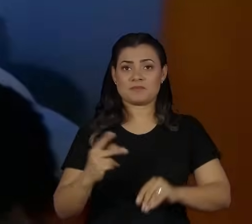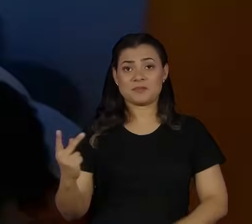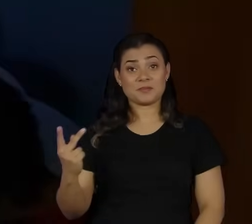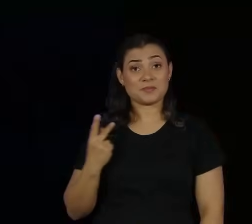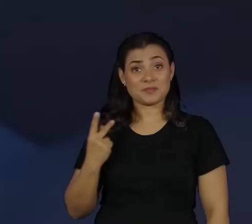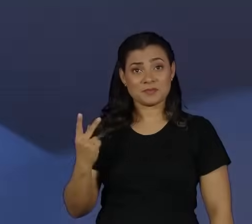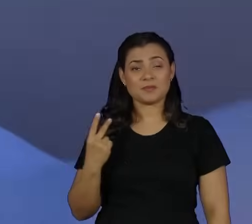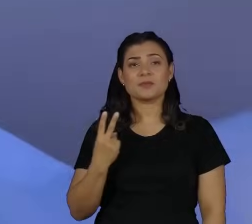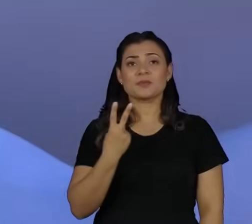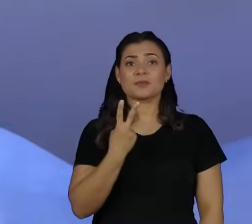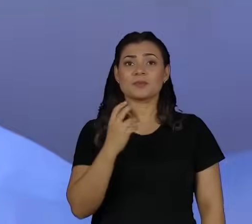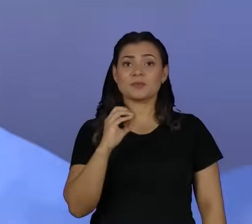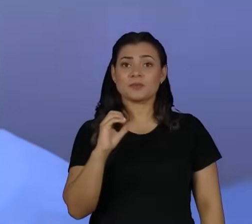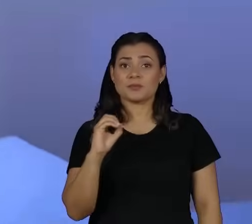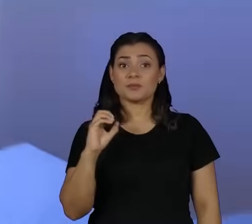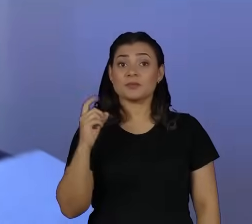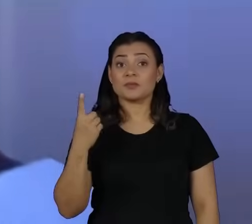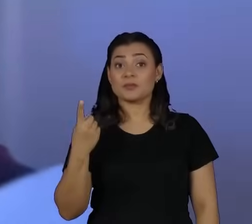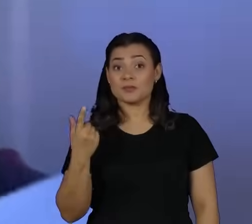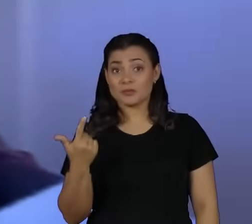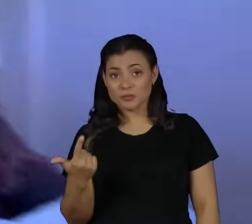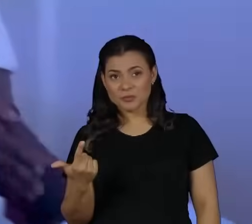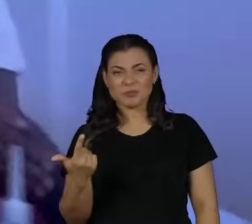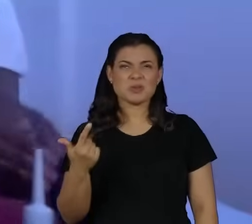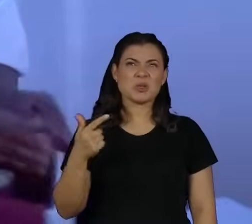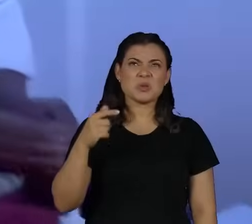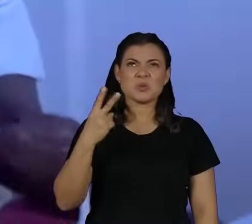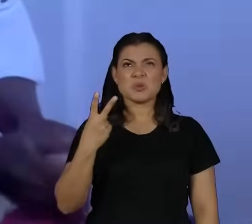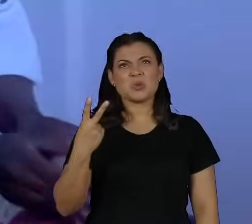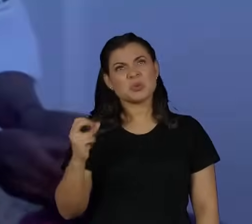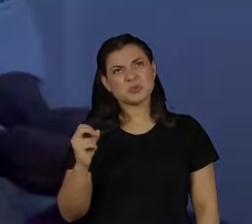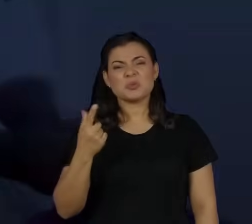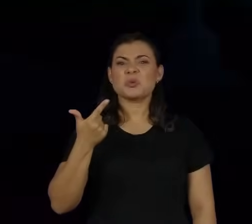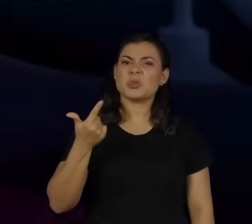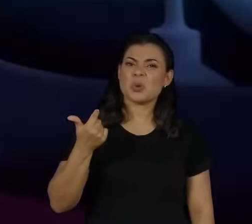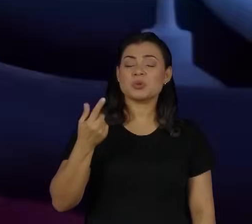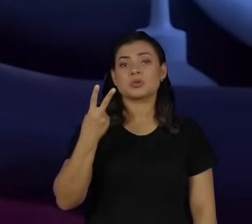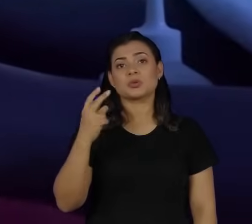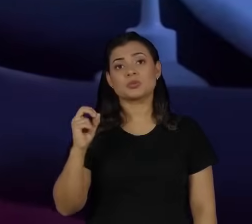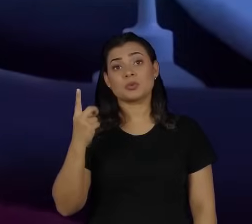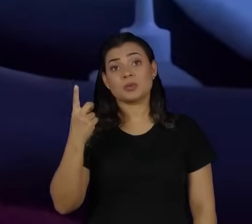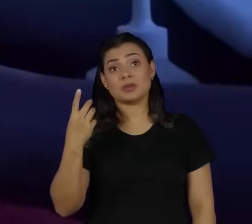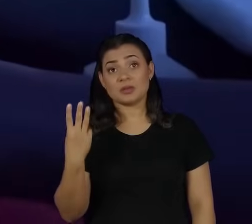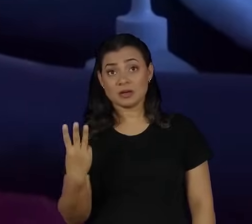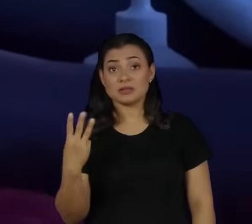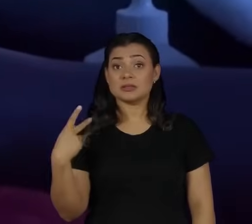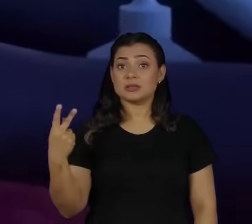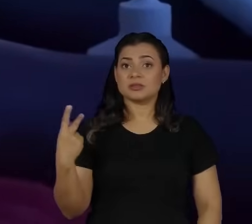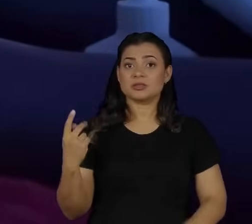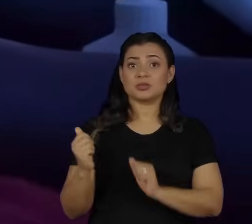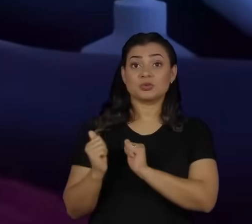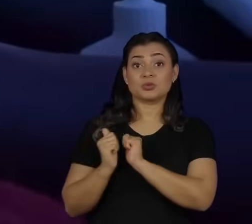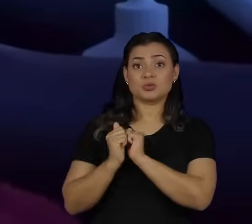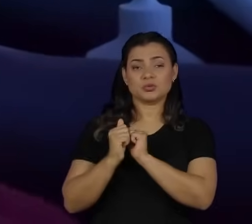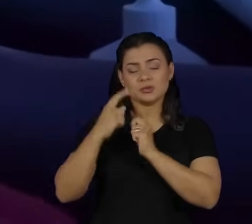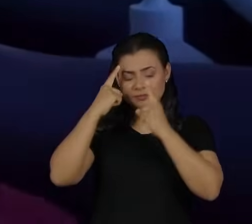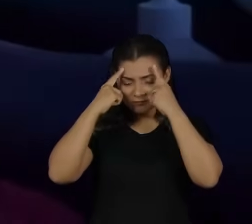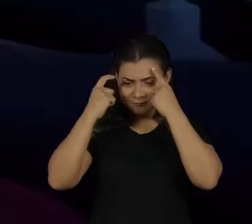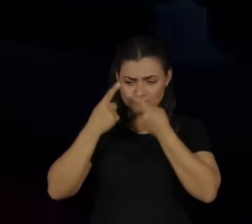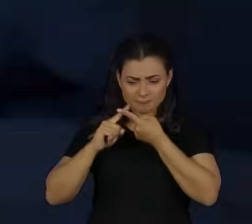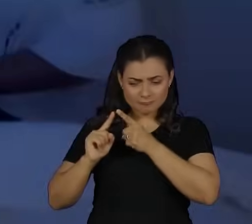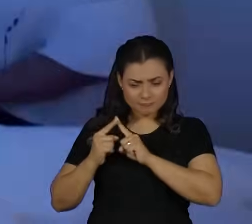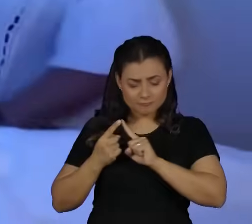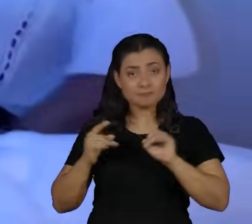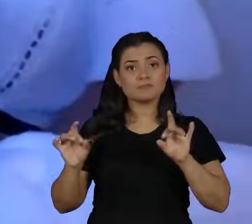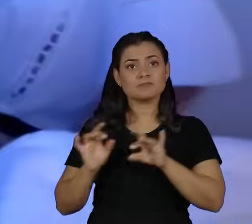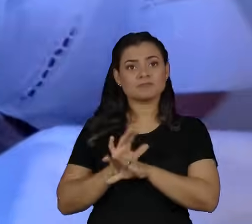em 2012 para 2013, nós desenvolvemos juntas, né? E a gente